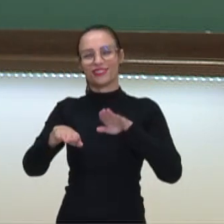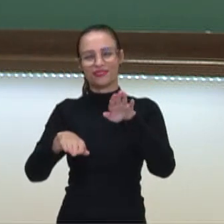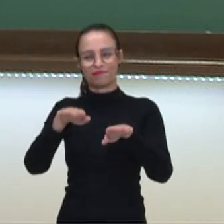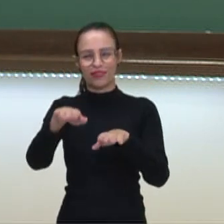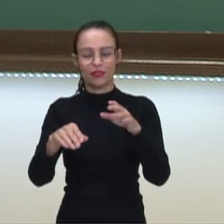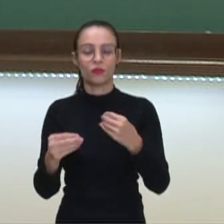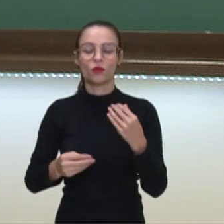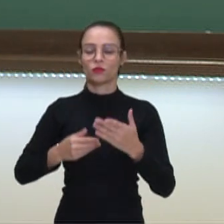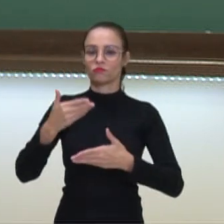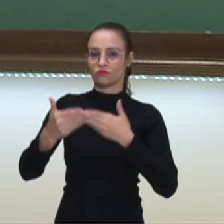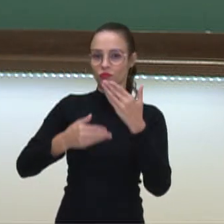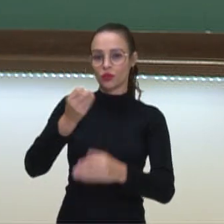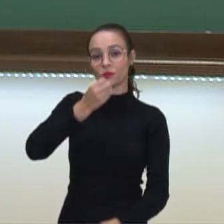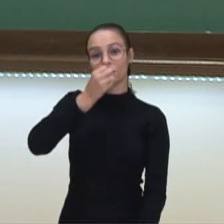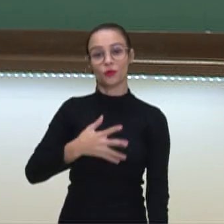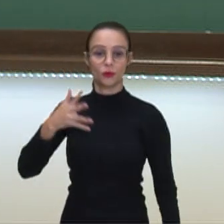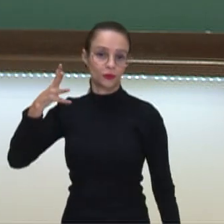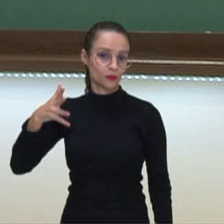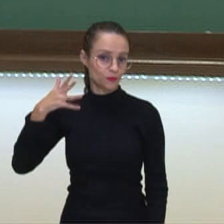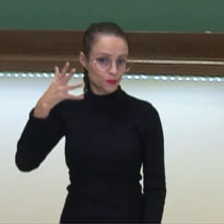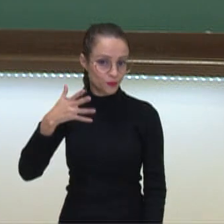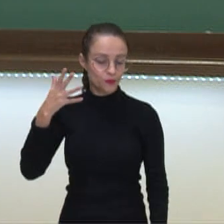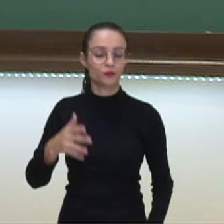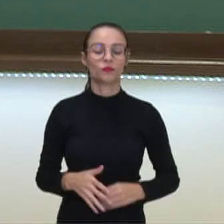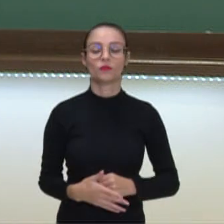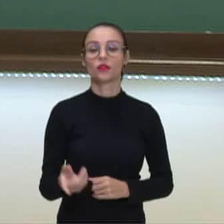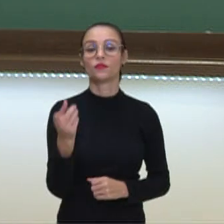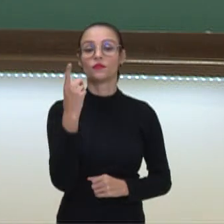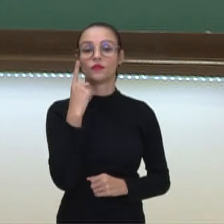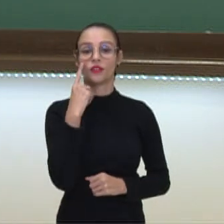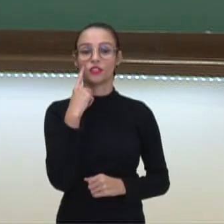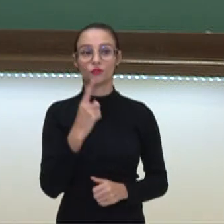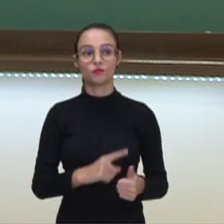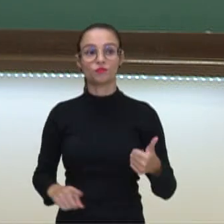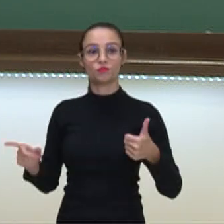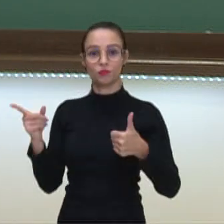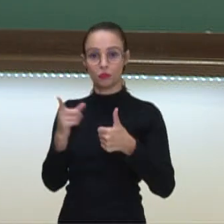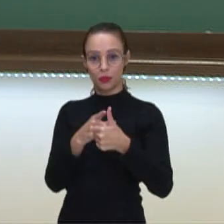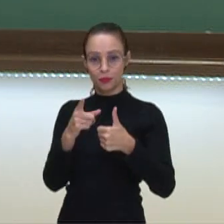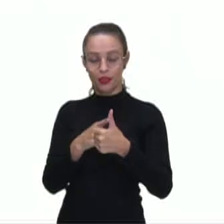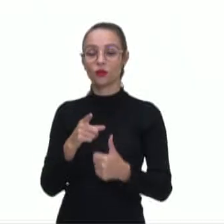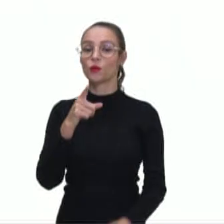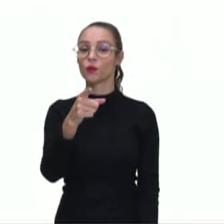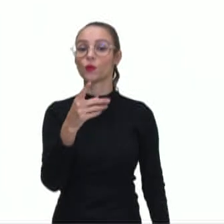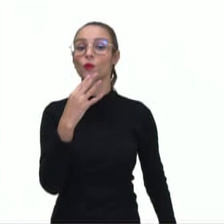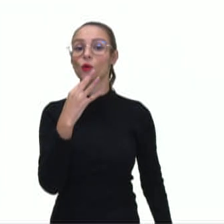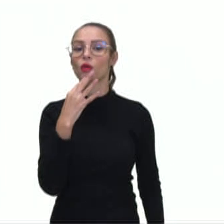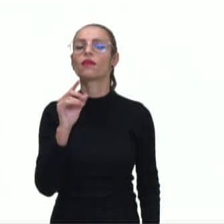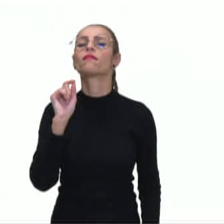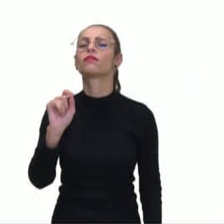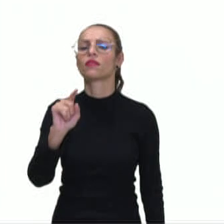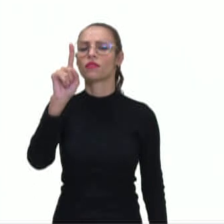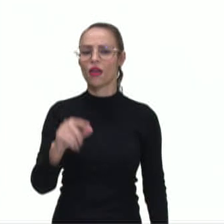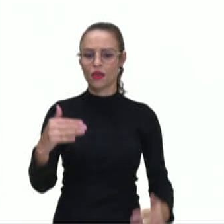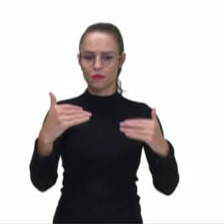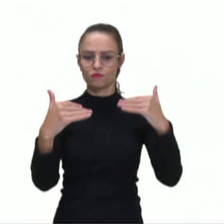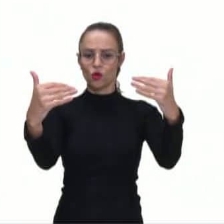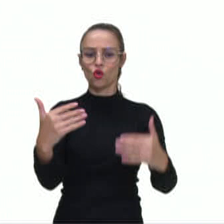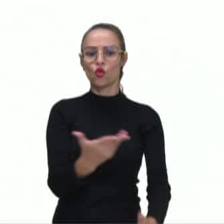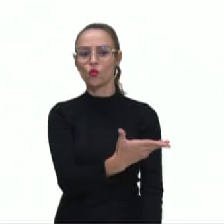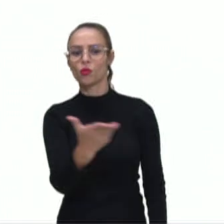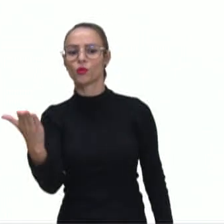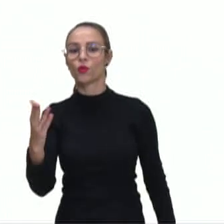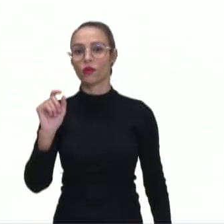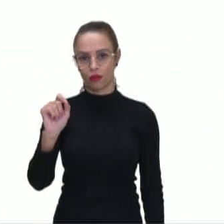seguir e desenvolver uma boa oratória. Então veja aqui a primeiro, né? Conheça seu público. Gente, isso é